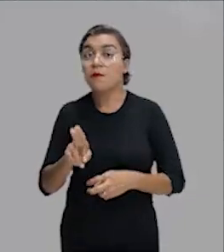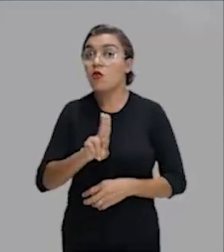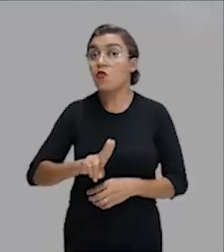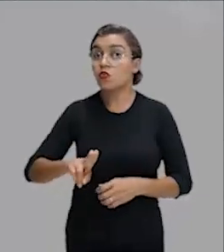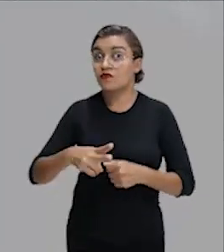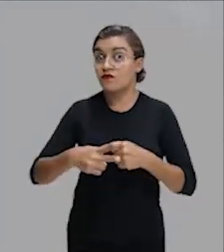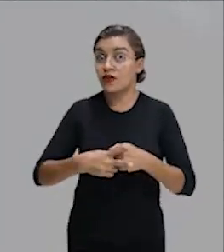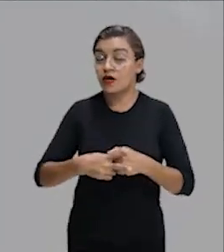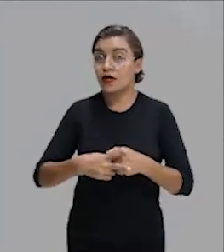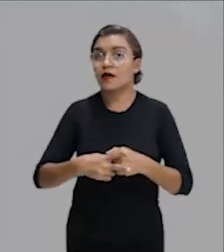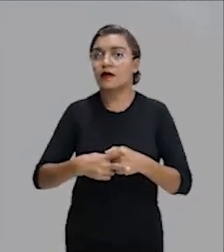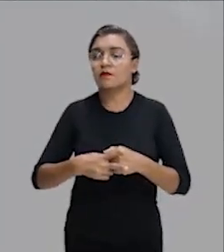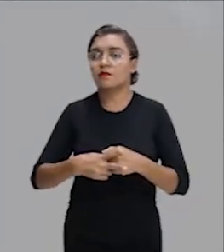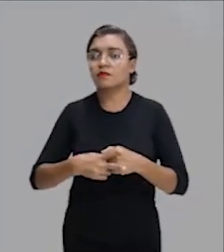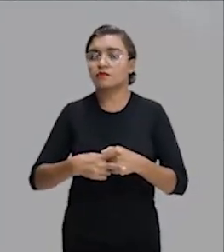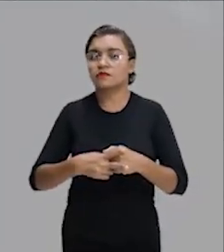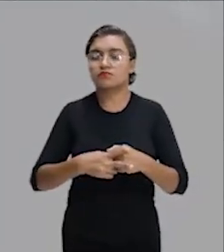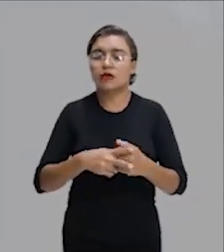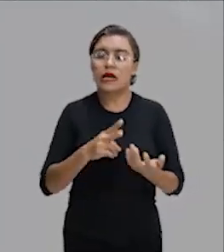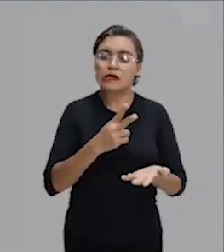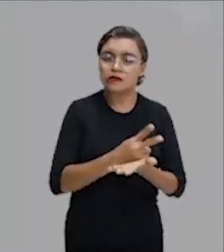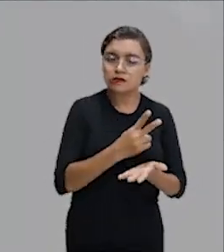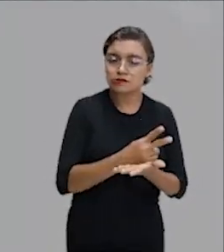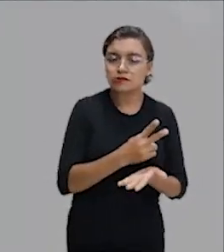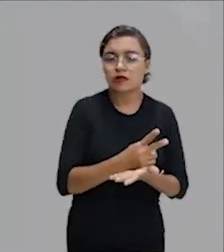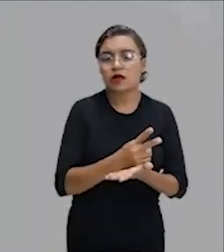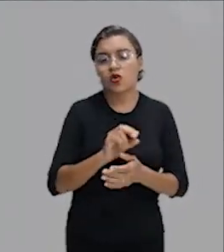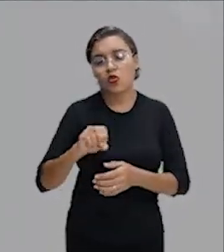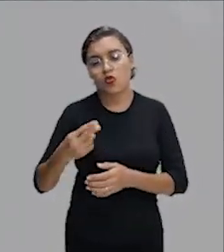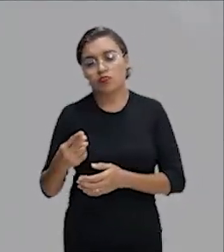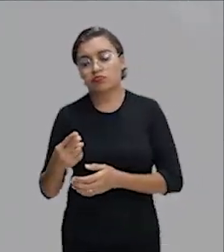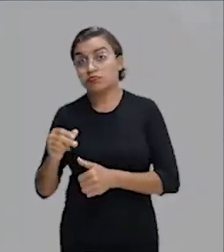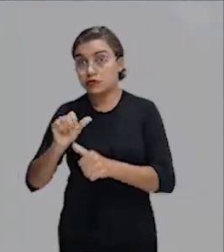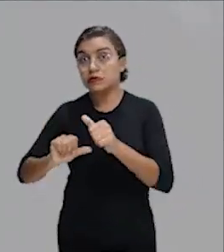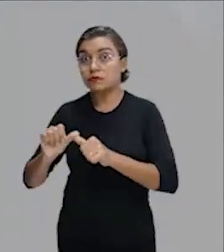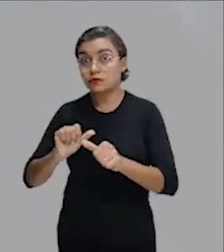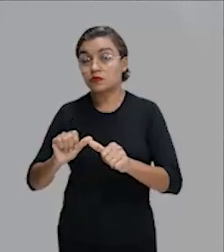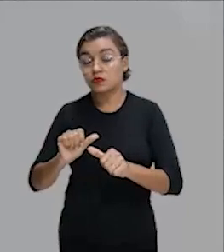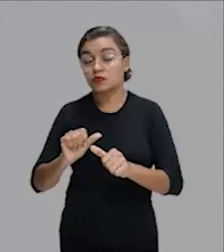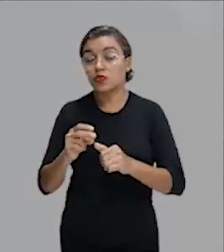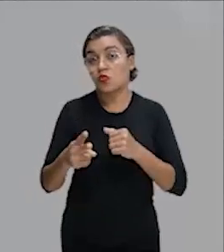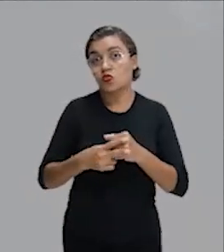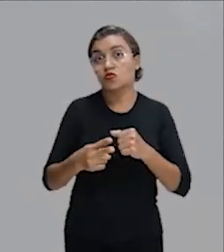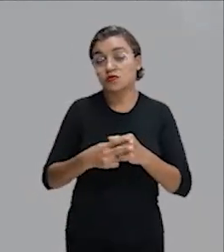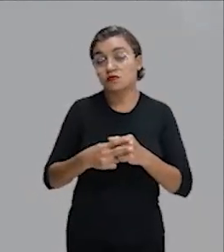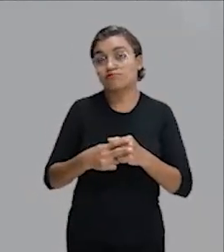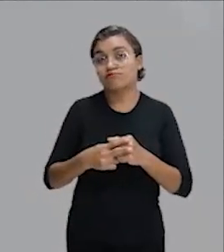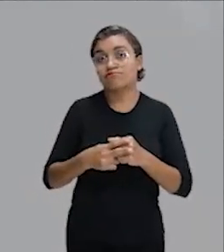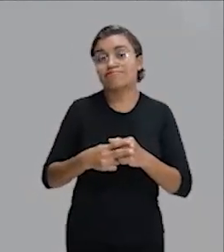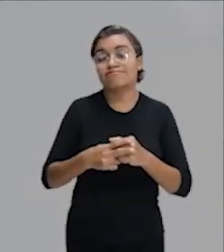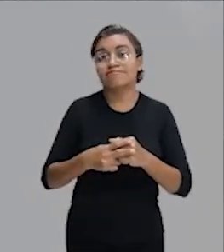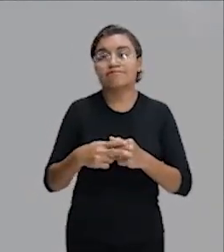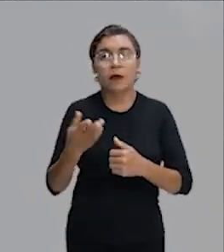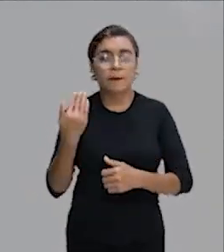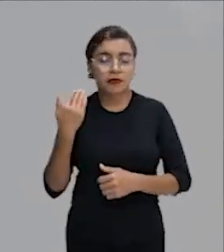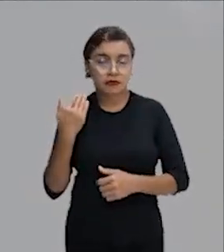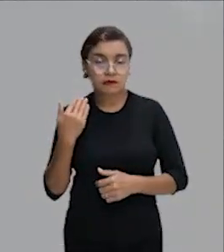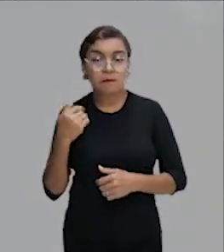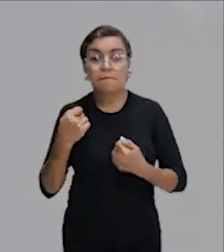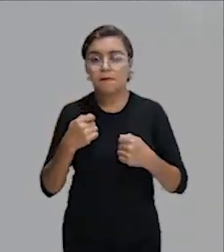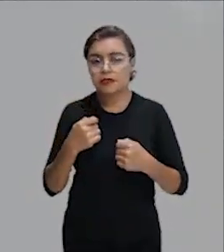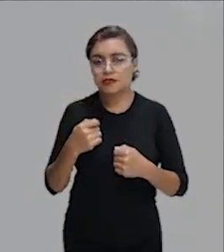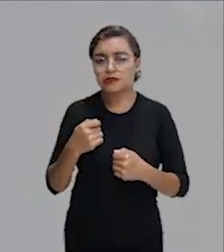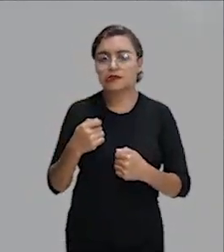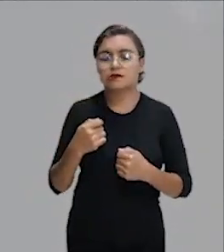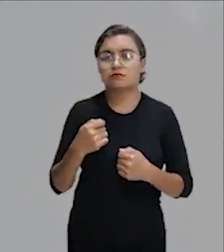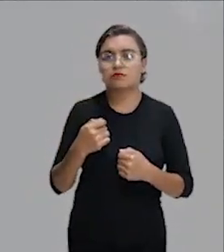verbos regulares e irregulares, quando eu quero colocar o verbo no particípio passado, eu sempre tenho que considerar esse status, se ele é